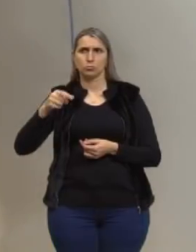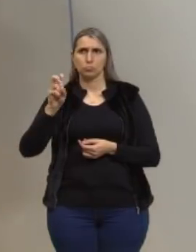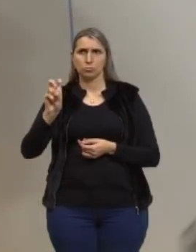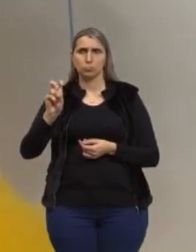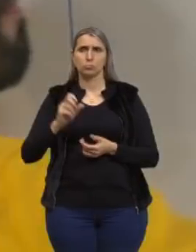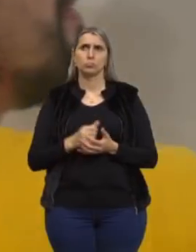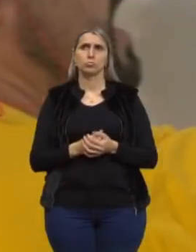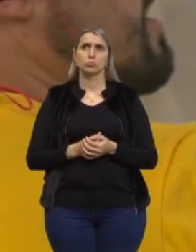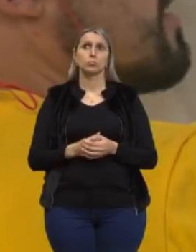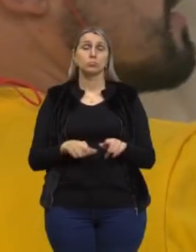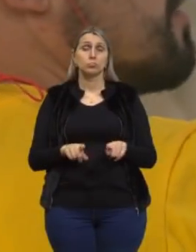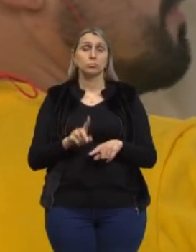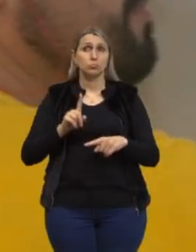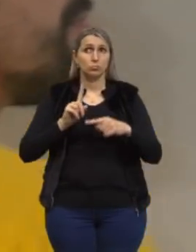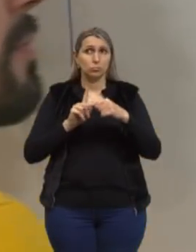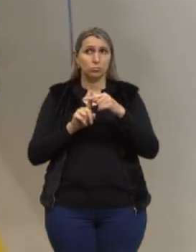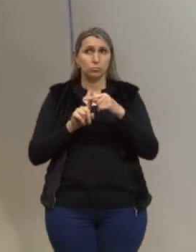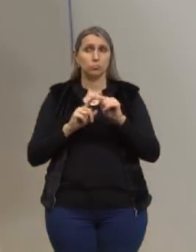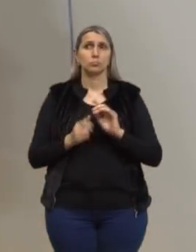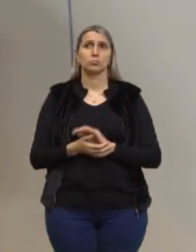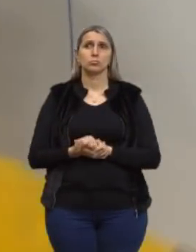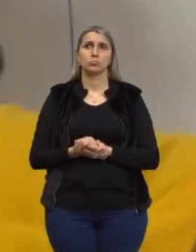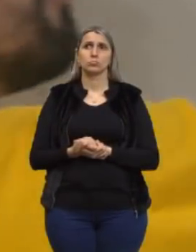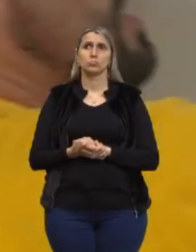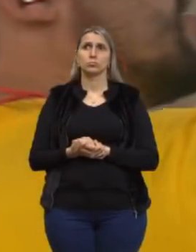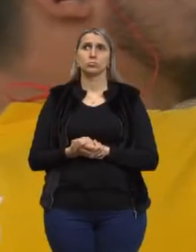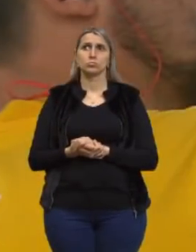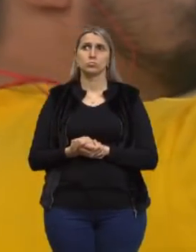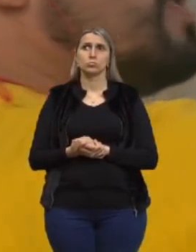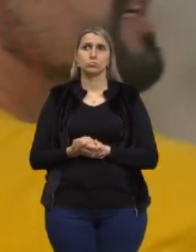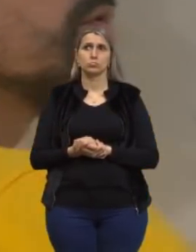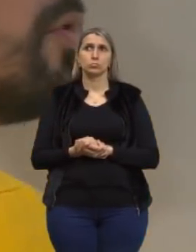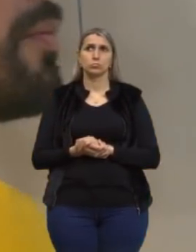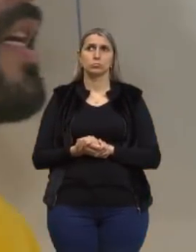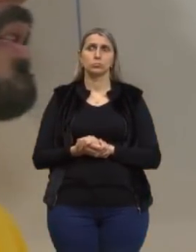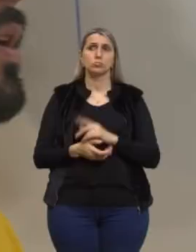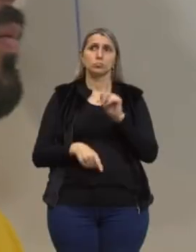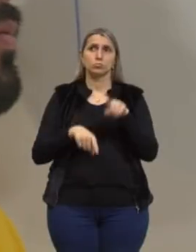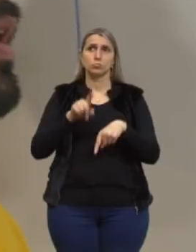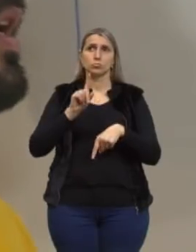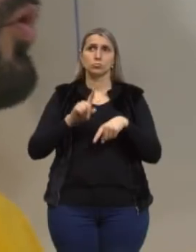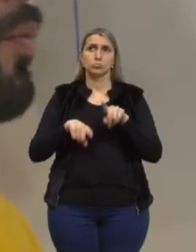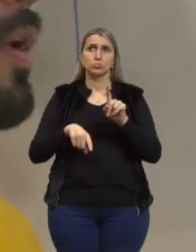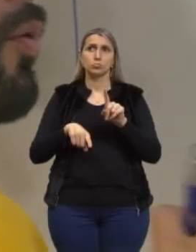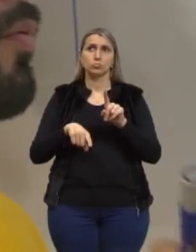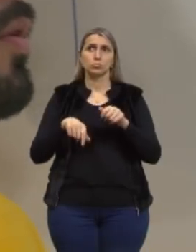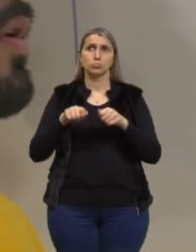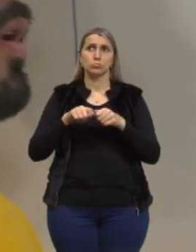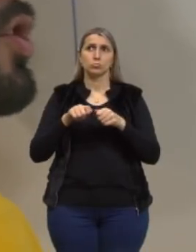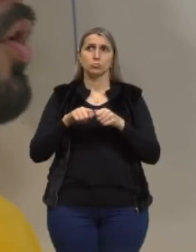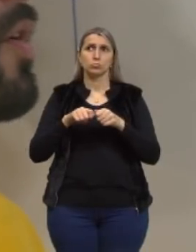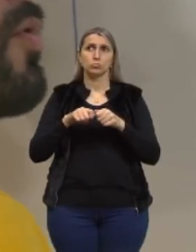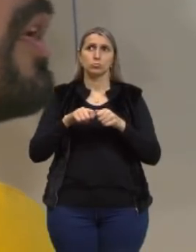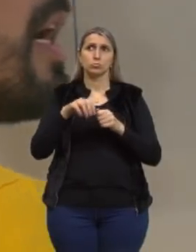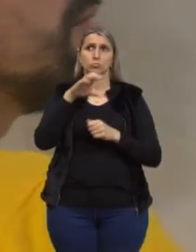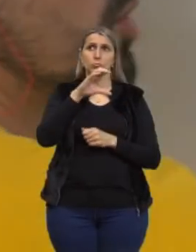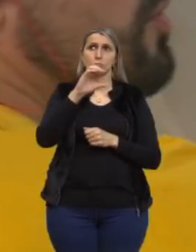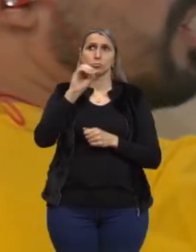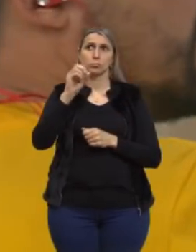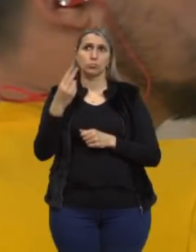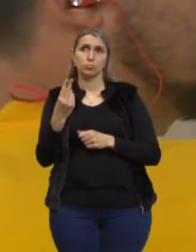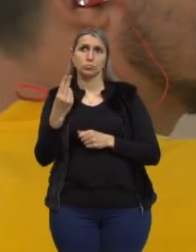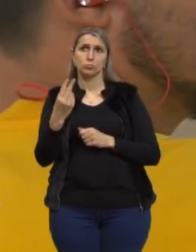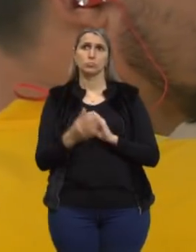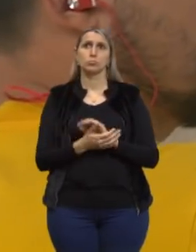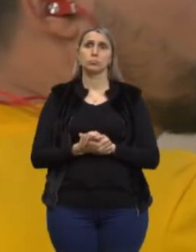5 mas e a entalpia de formação do meu dióxido